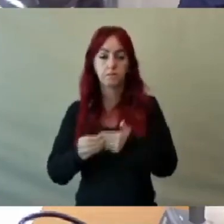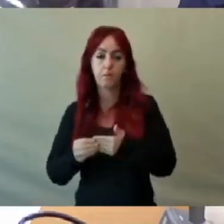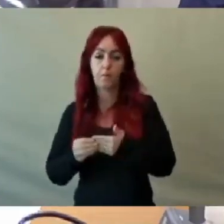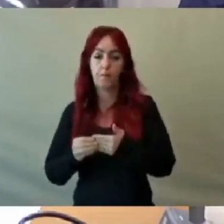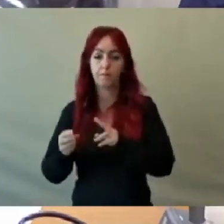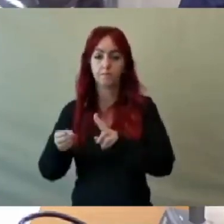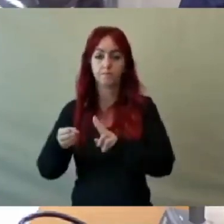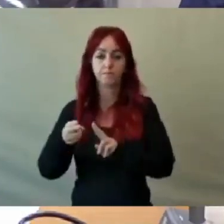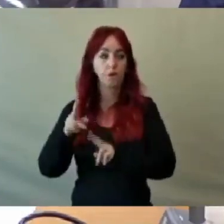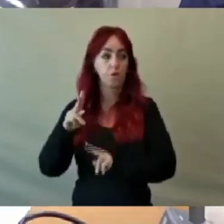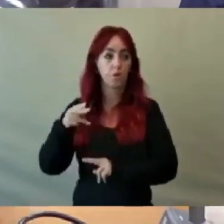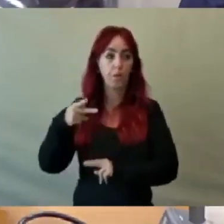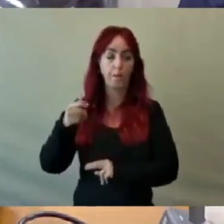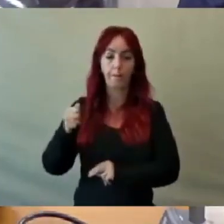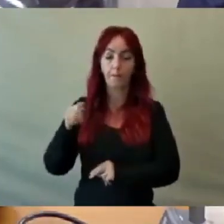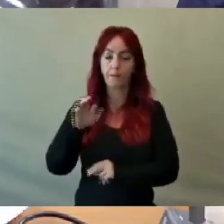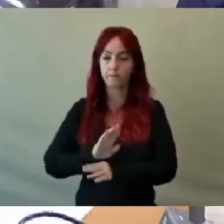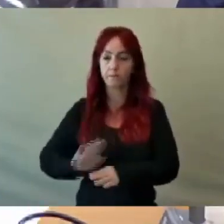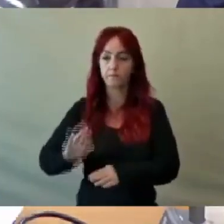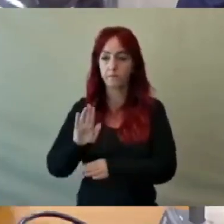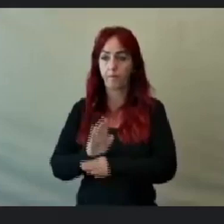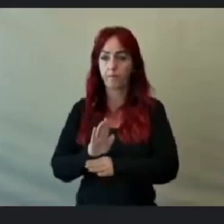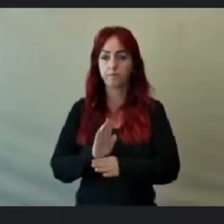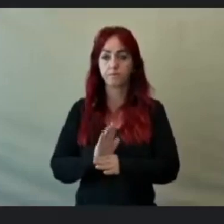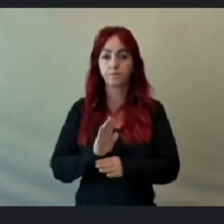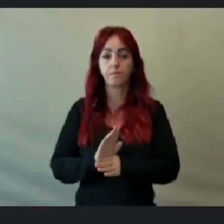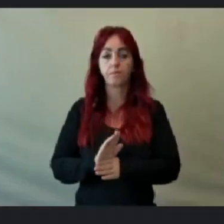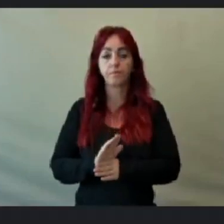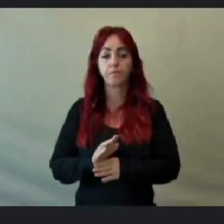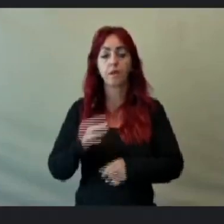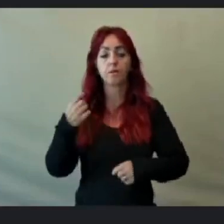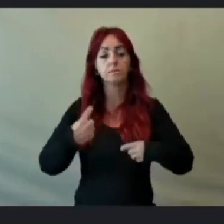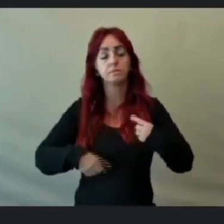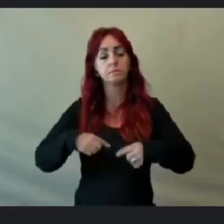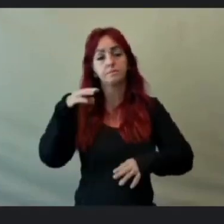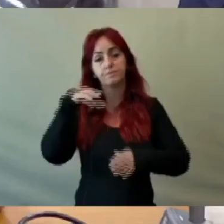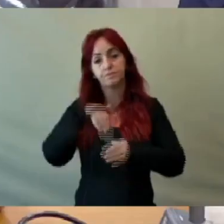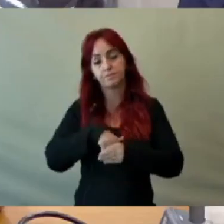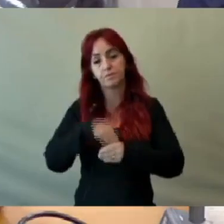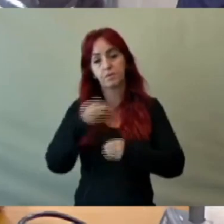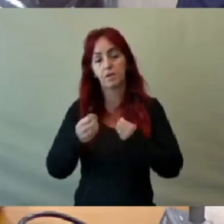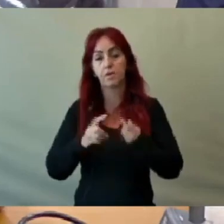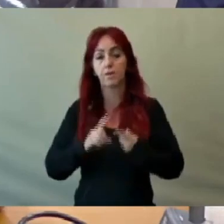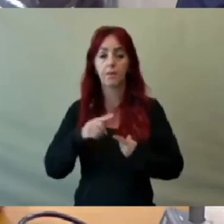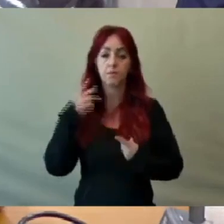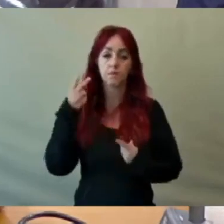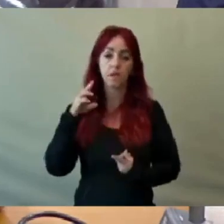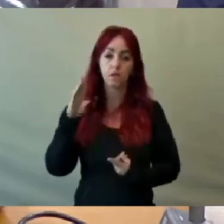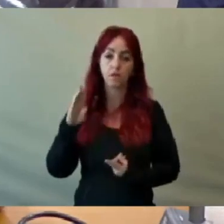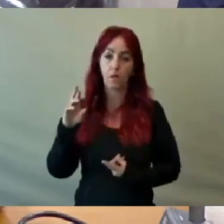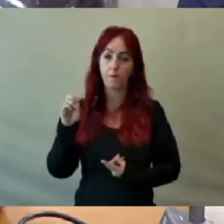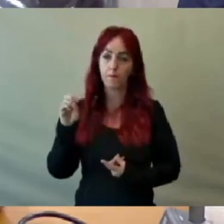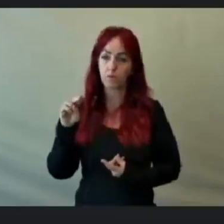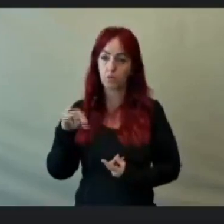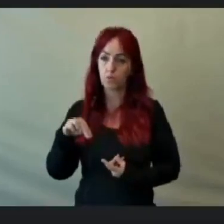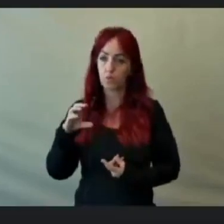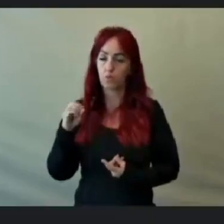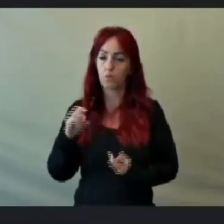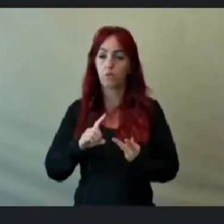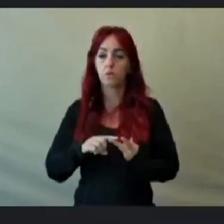discussão, em votação. Como vota, vereador doutor Bruno? Com requerimento. Como vota, vereador Reinaldo Gomes?